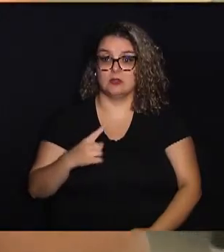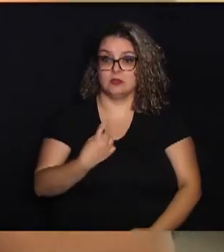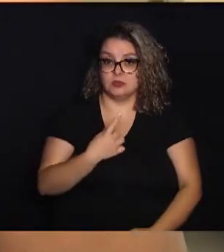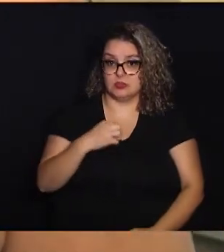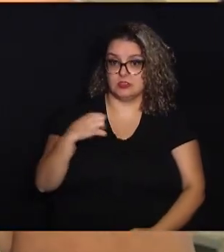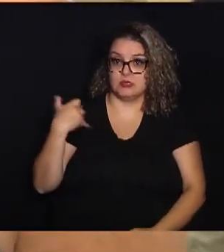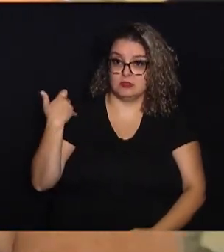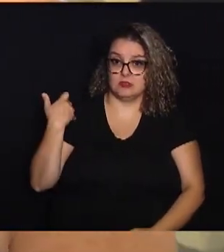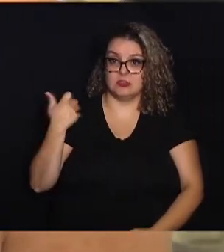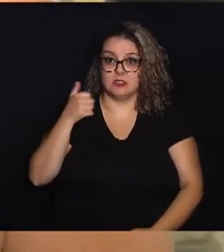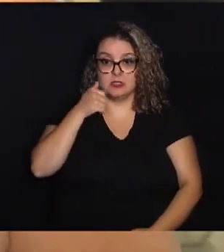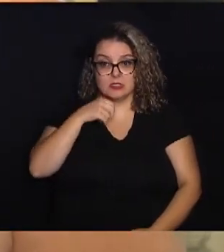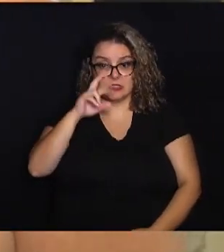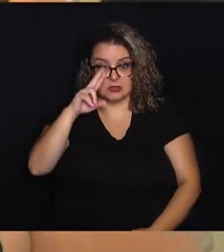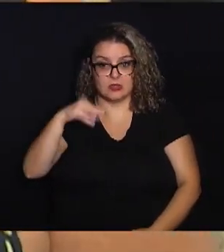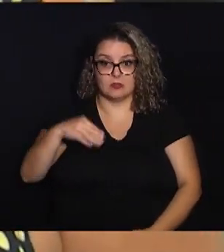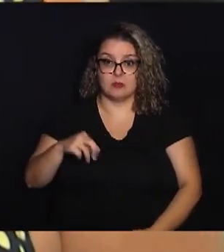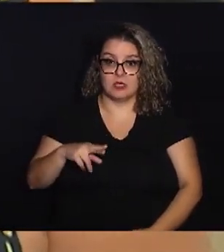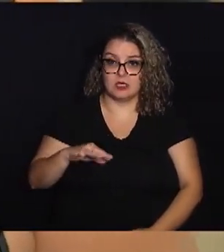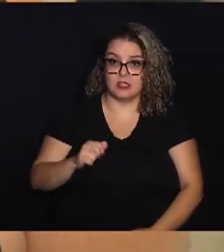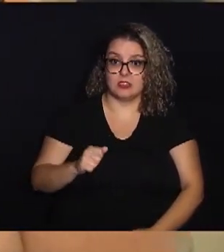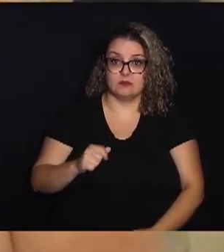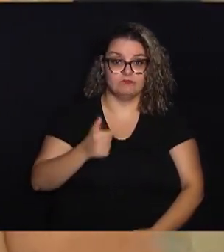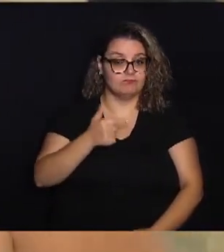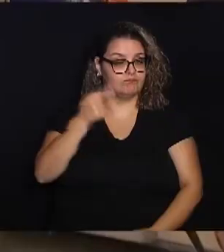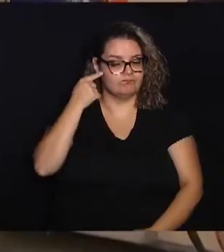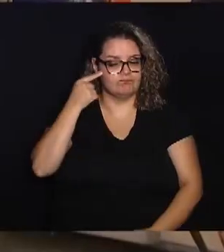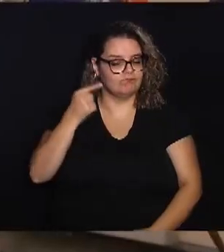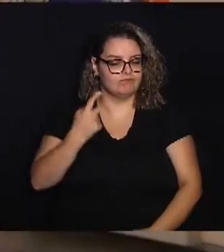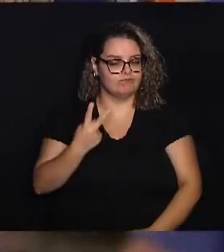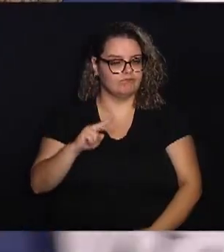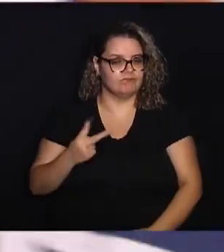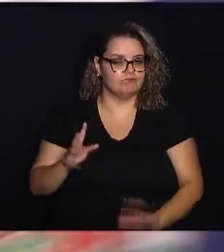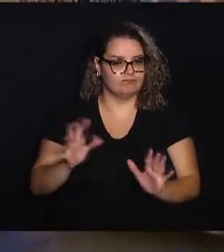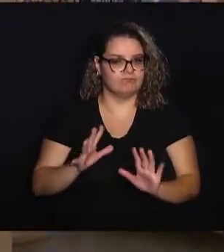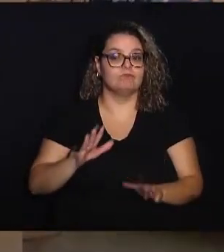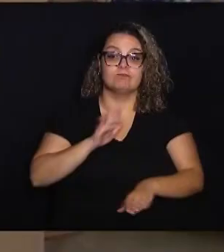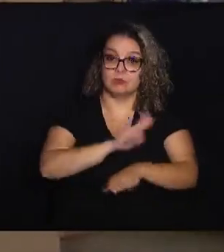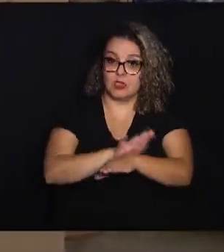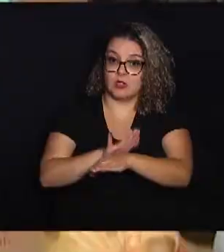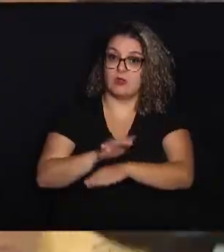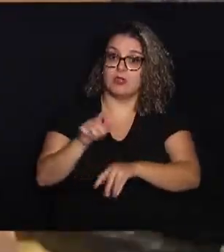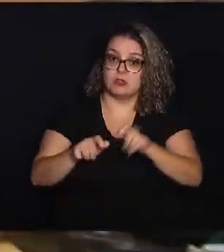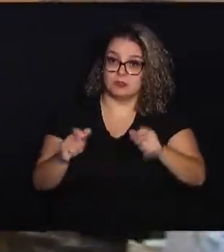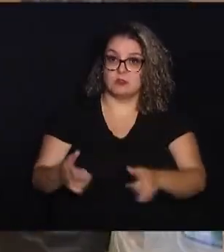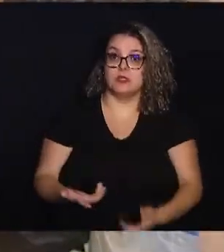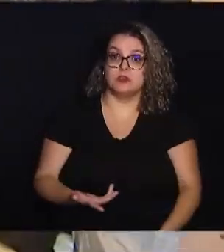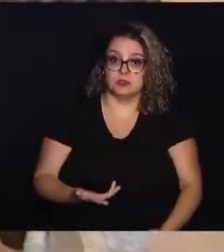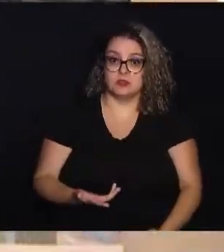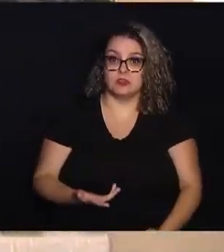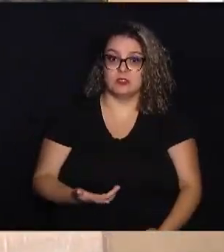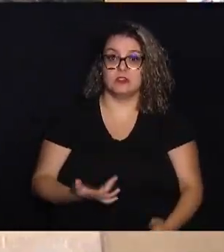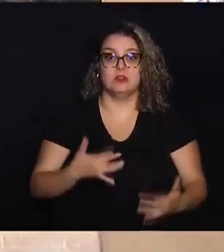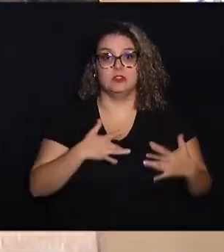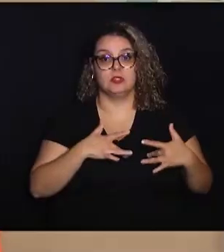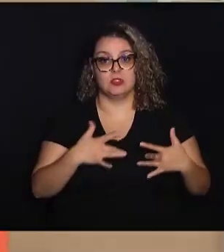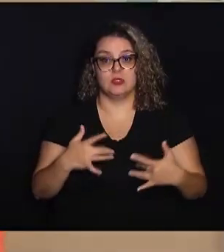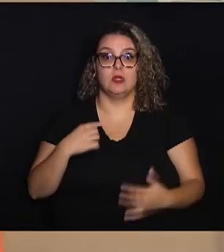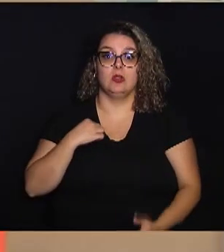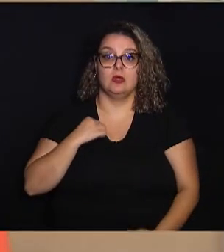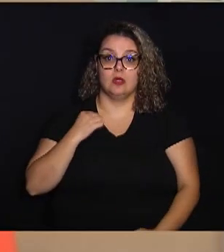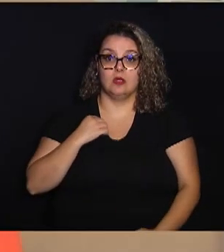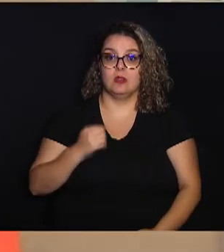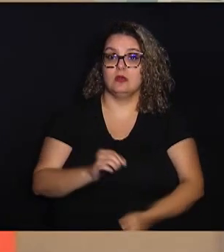anos, e da dona Maria Amélia, que não pensaram duas vezes em ajudar as pessoas afetadas e doaram pares de roupas.